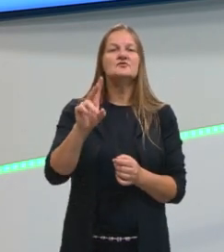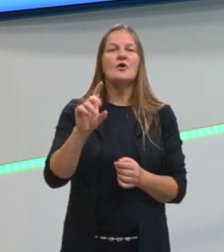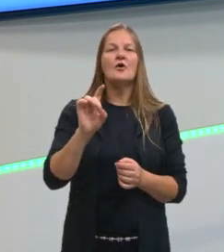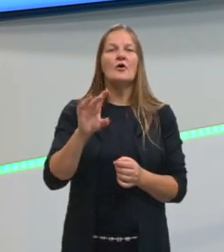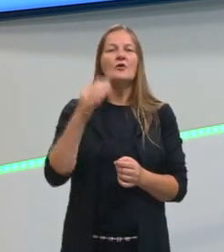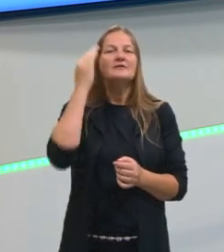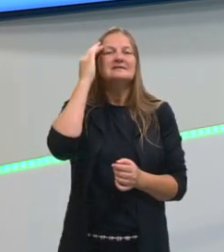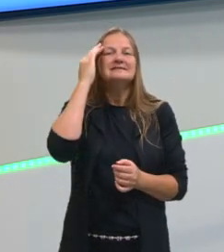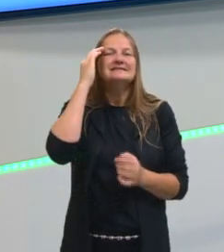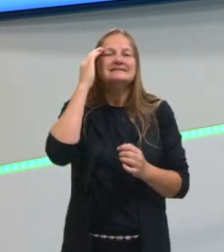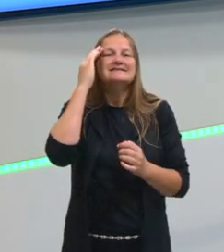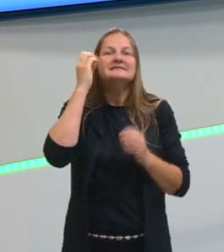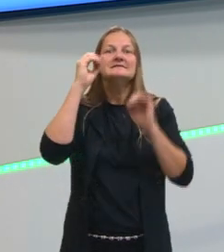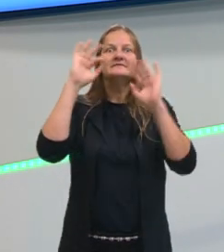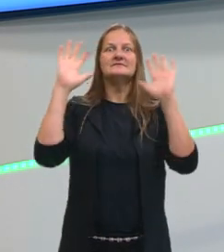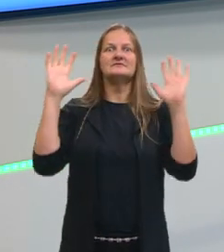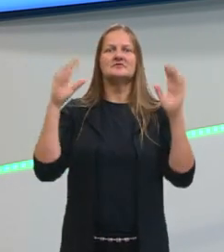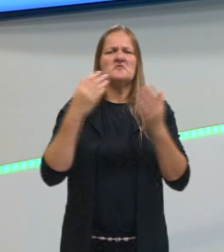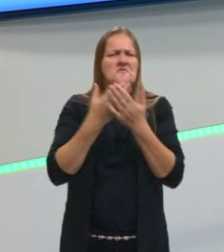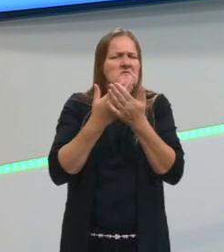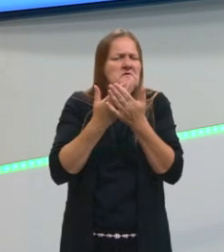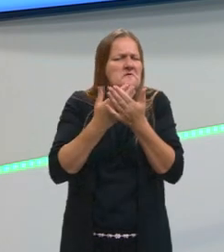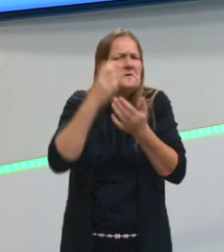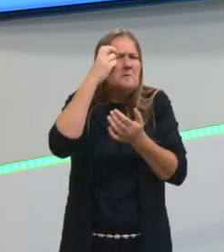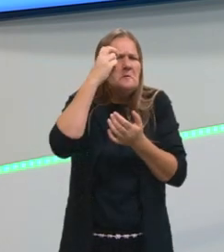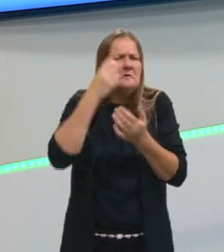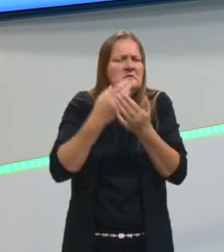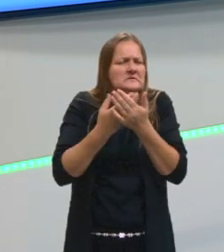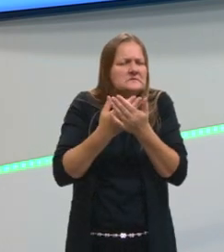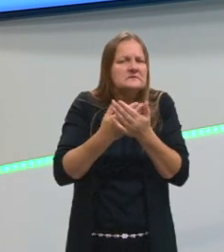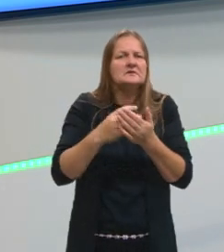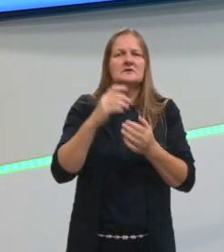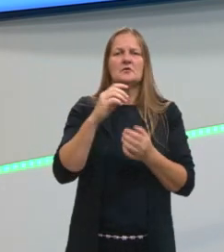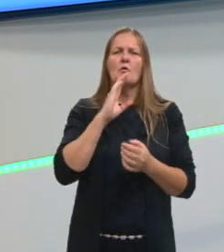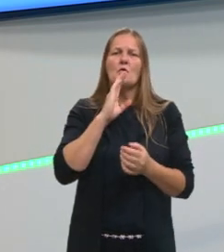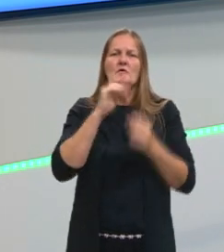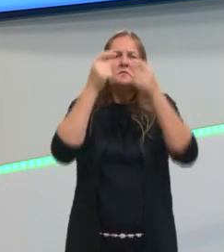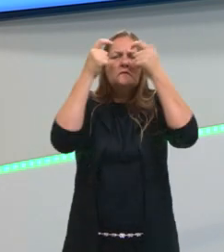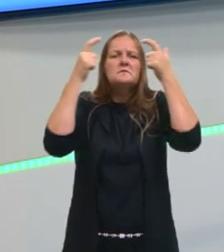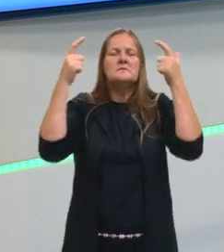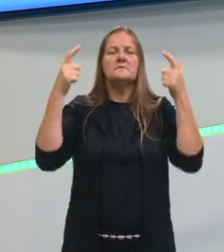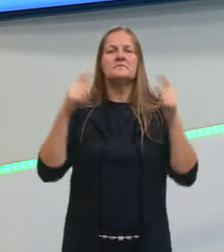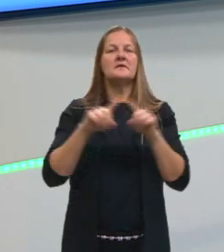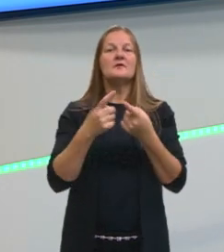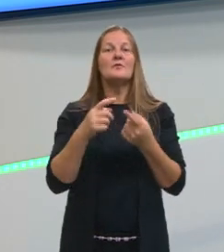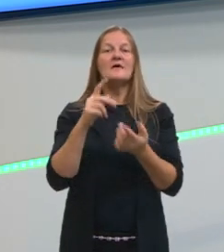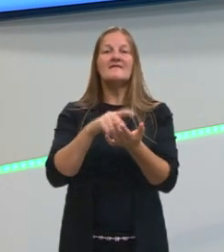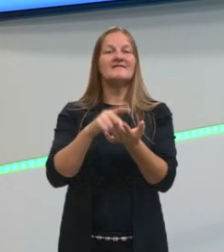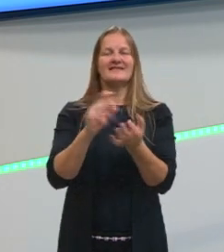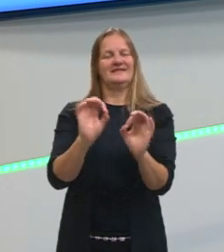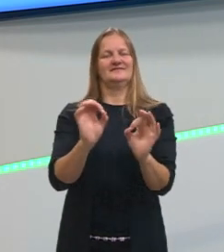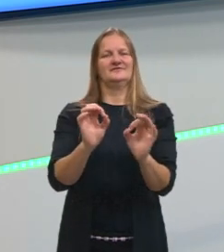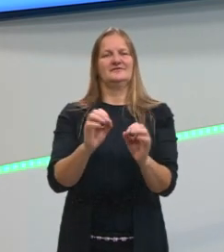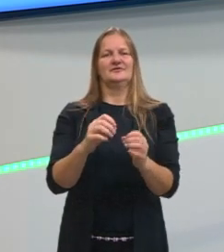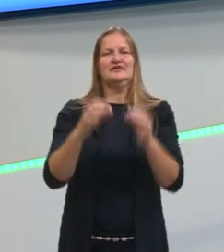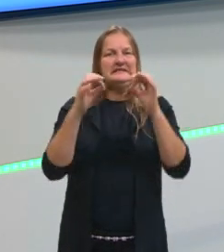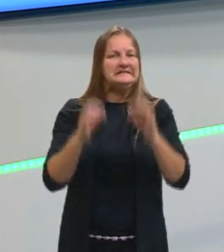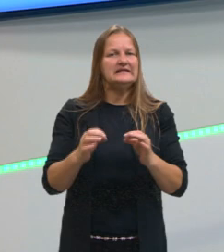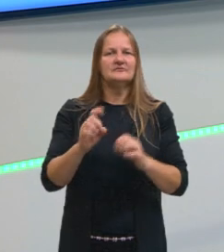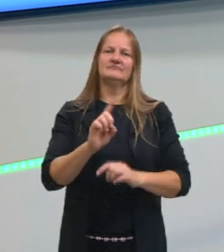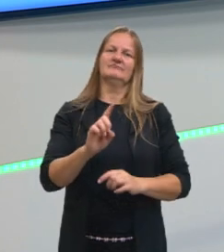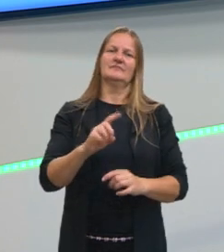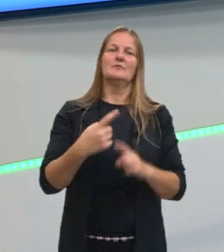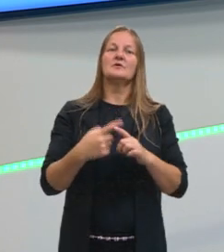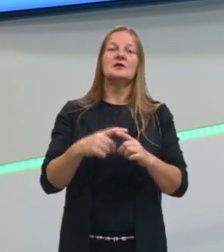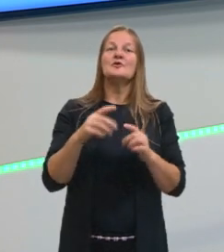pessoas que entendem pelas pessoas que têm estudo pelas pessoas que têm mais conhecimentos e isso não é correto isto não é correto